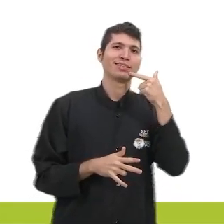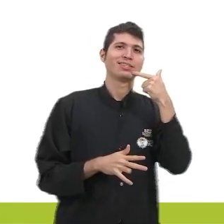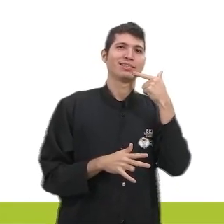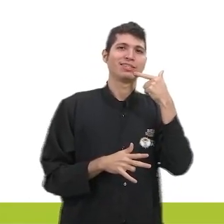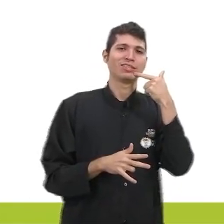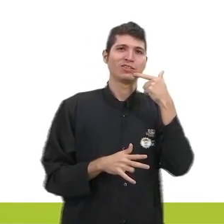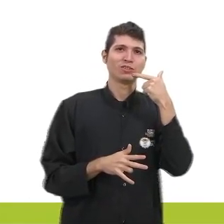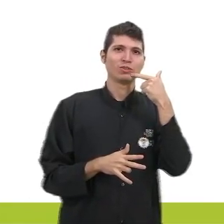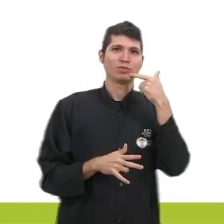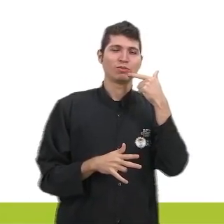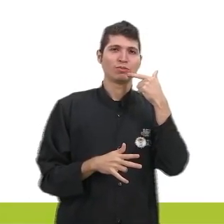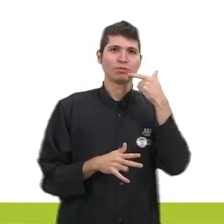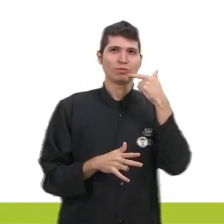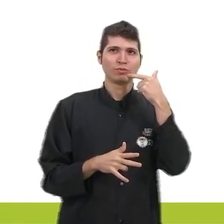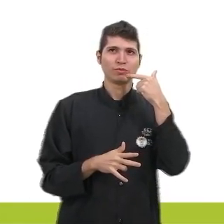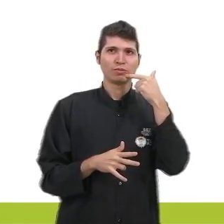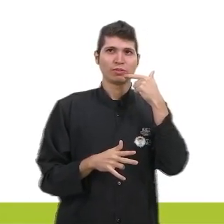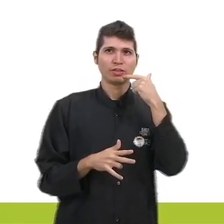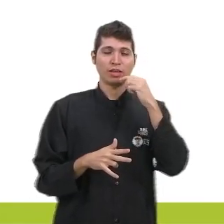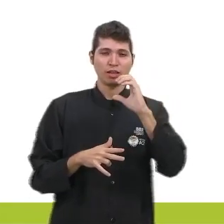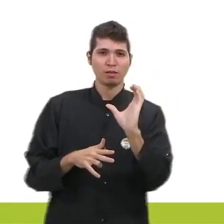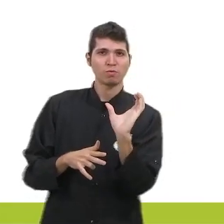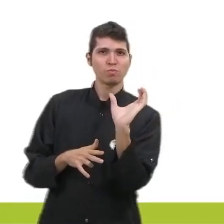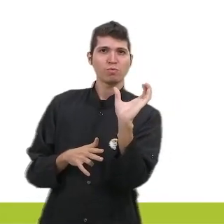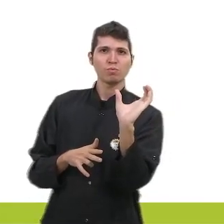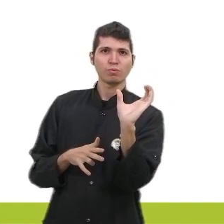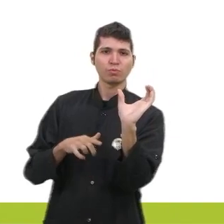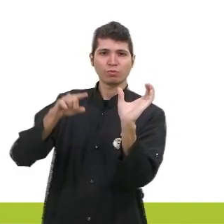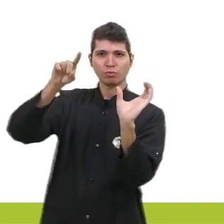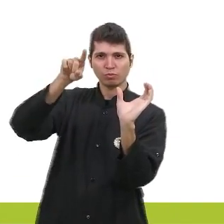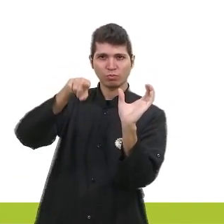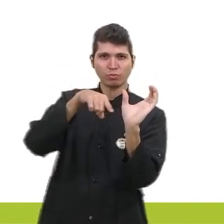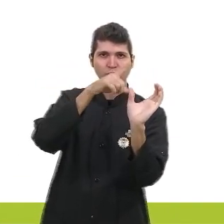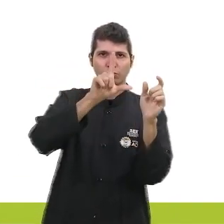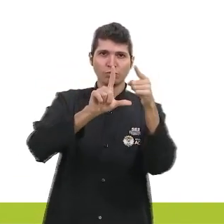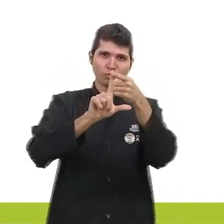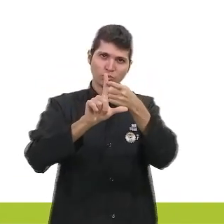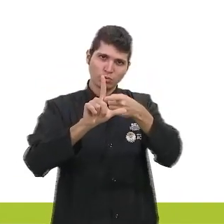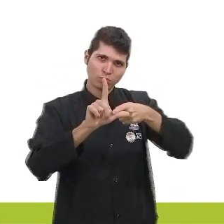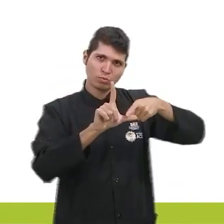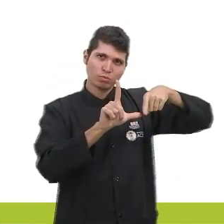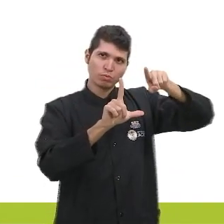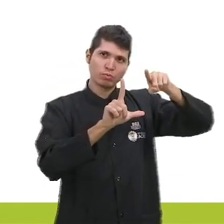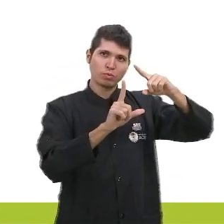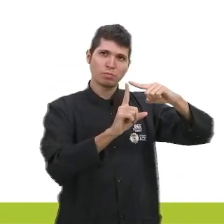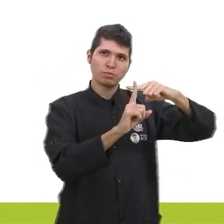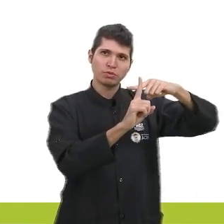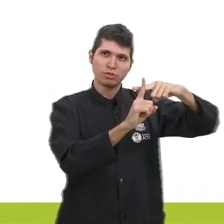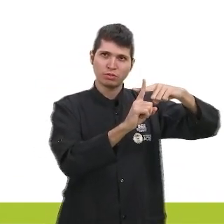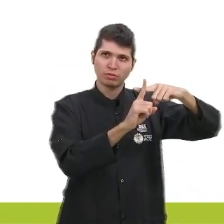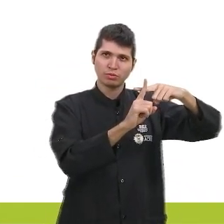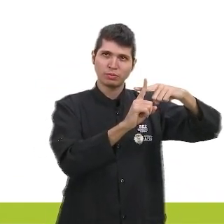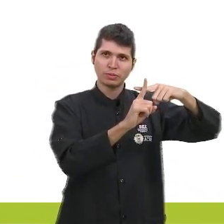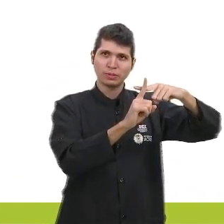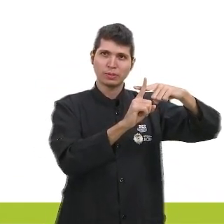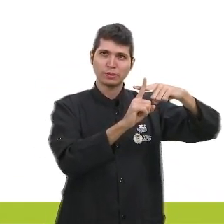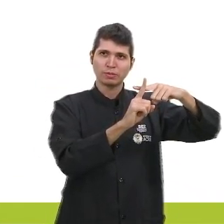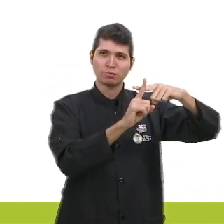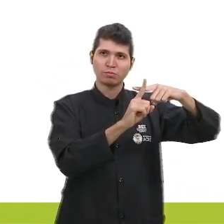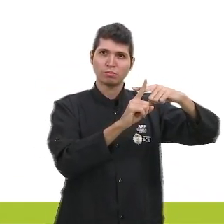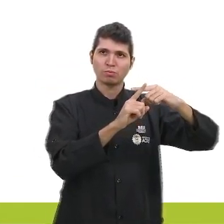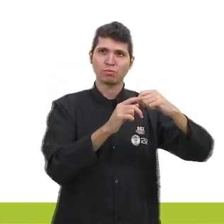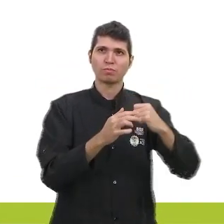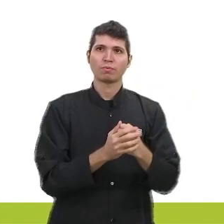função crescente, eu tenho só alegria, tá vendo? Ó? Quando eu tenho o A negativo, ou seja, o A menor que zero, a gente vai ter o